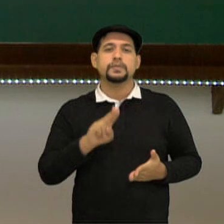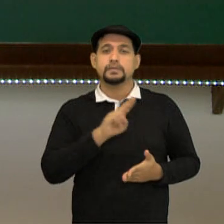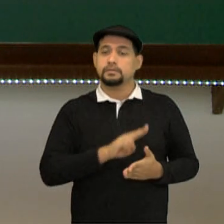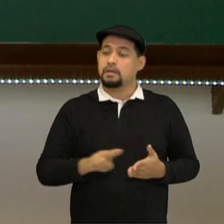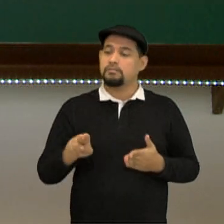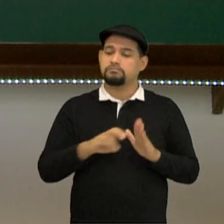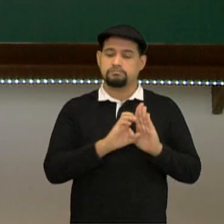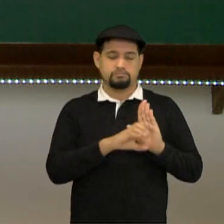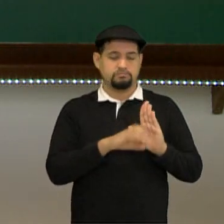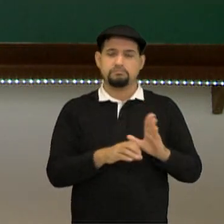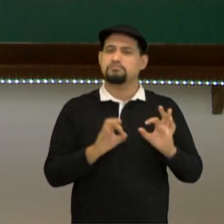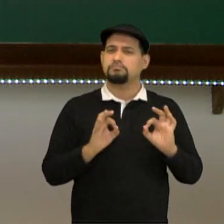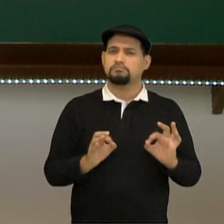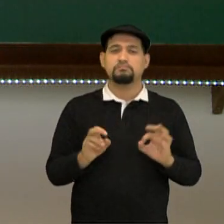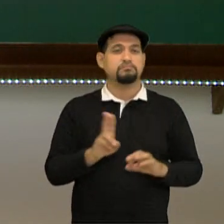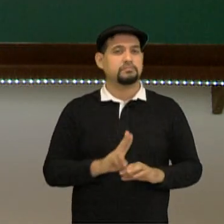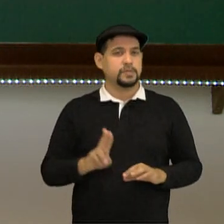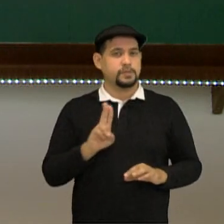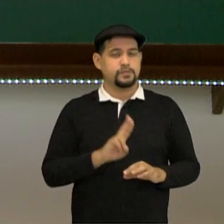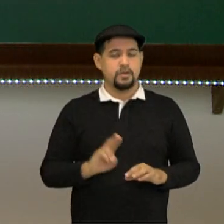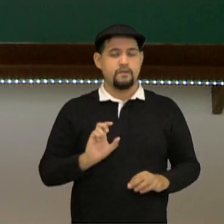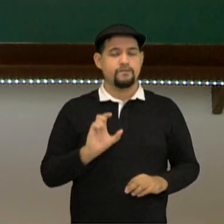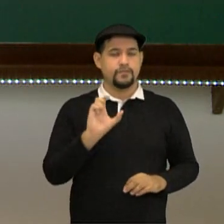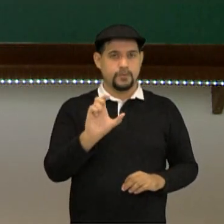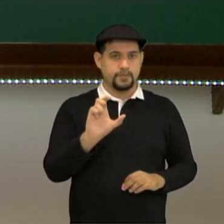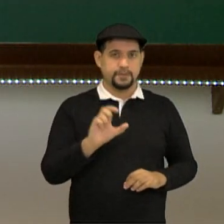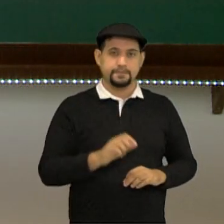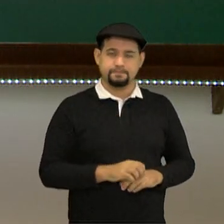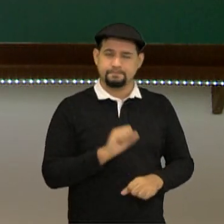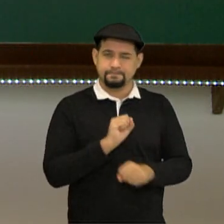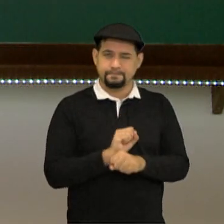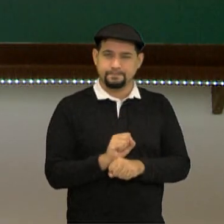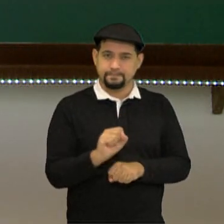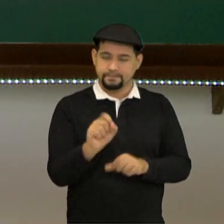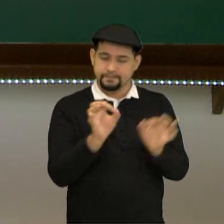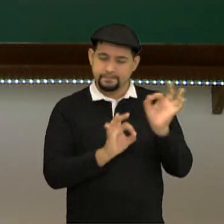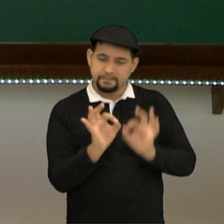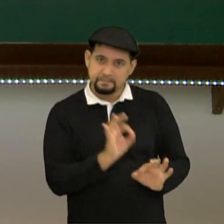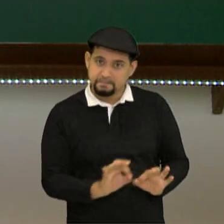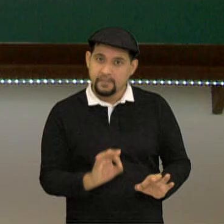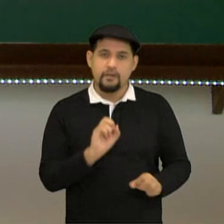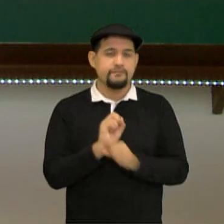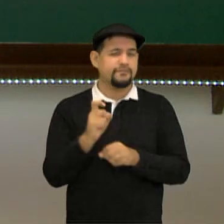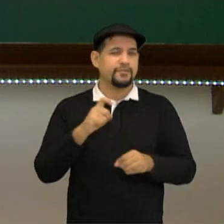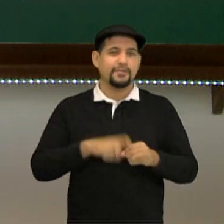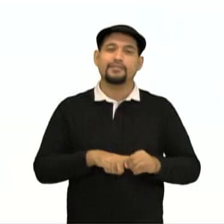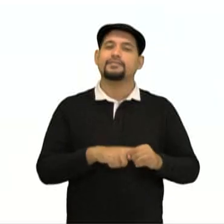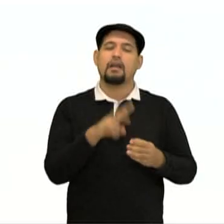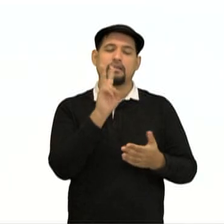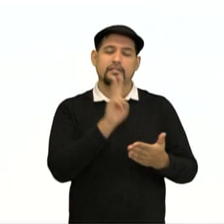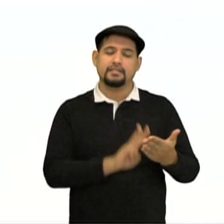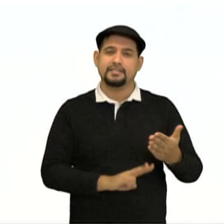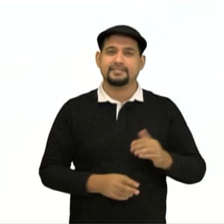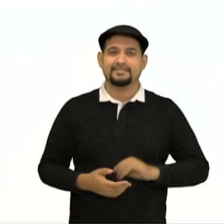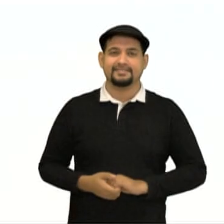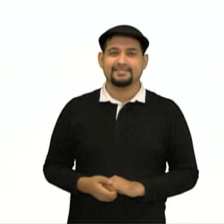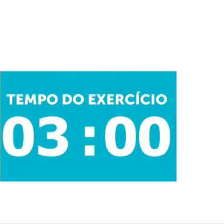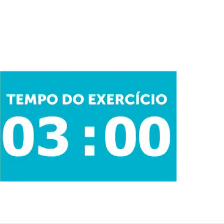este conceito para aplicar na fórmula lá. Vou dar um tempinho para vocês resolverem e já voltamos a conferir, gente.